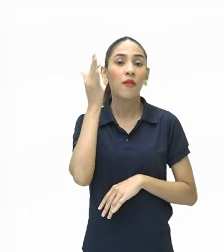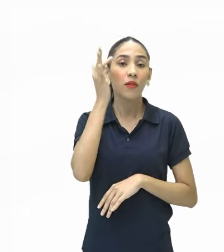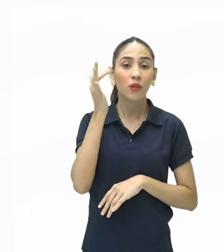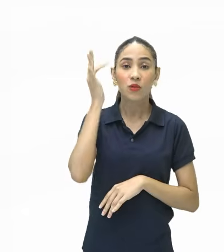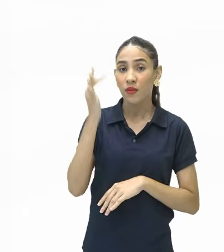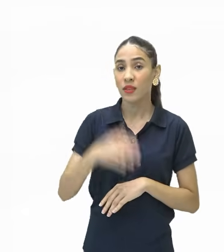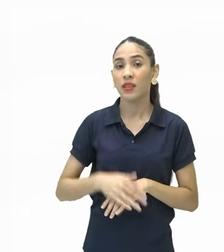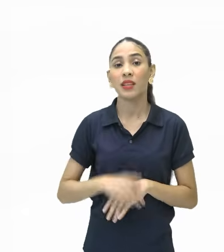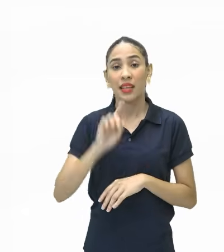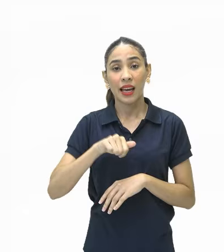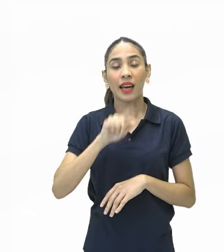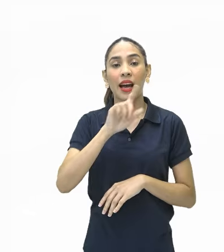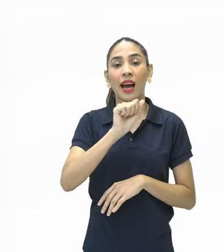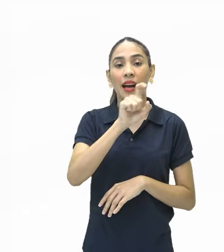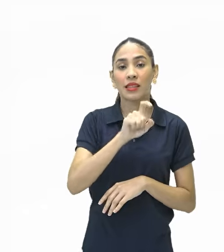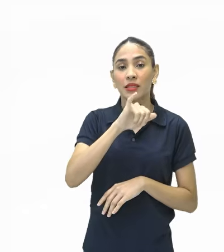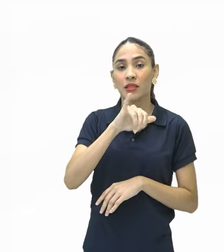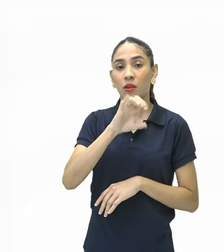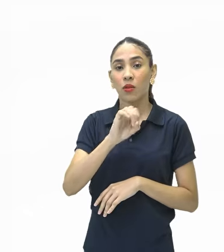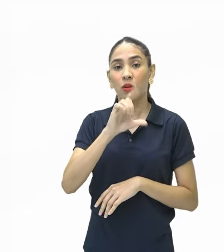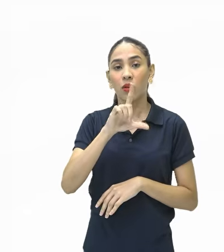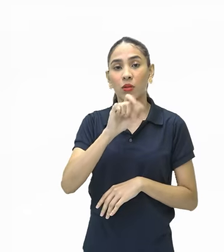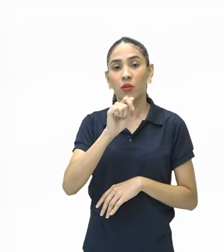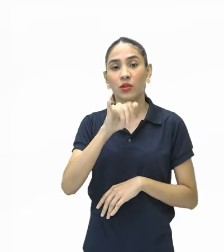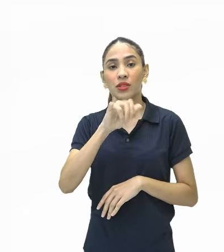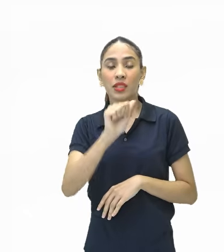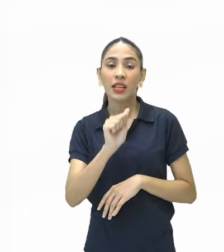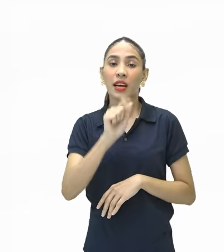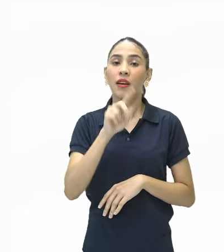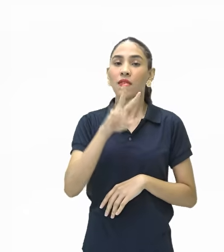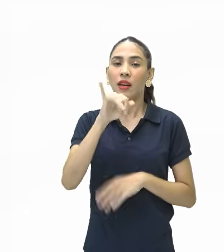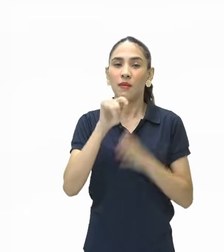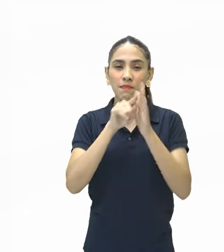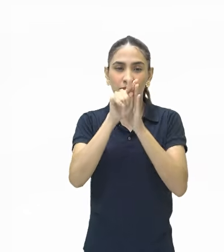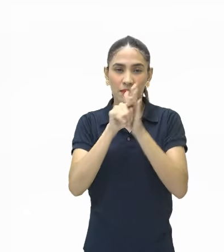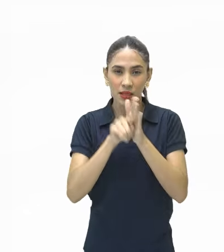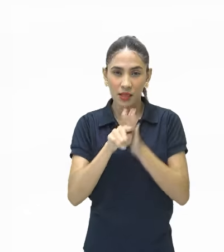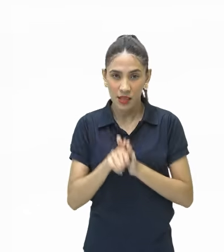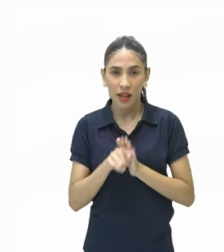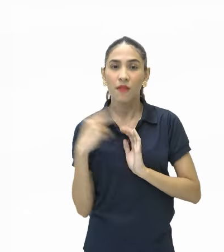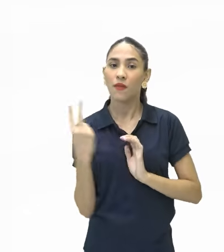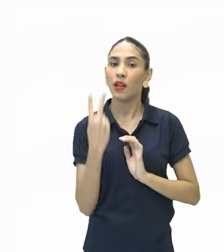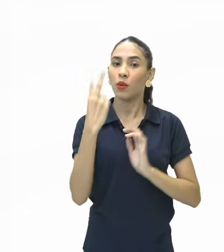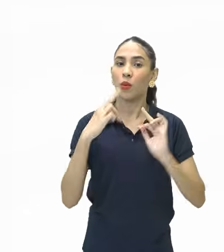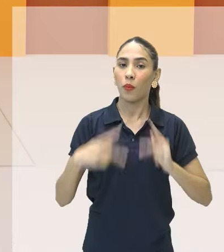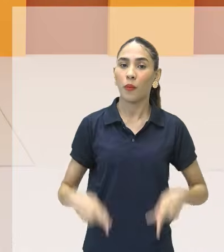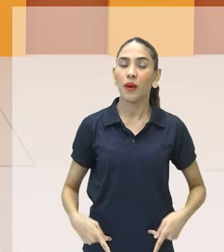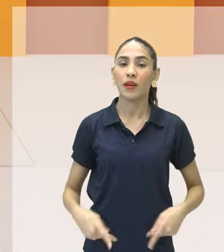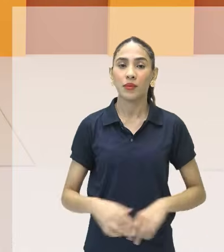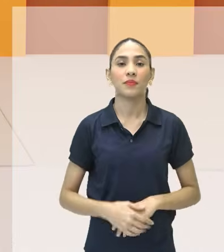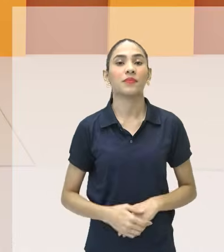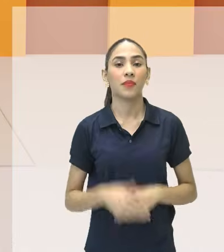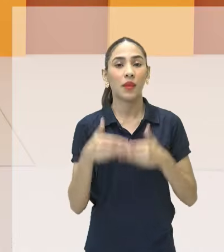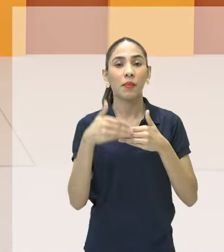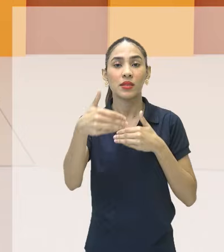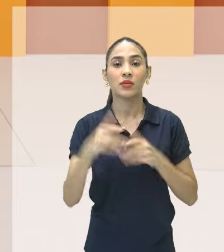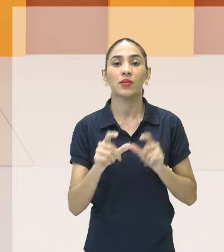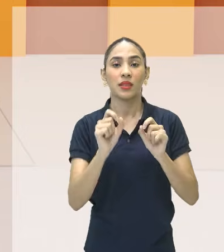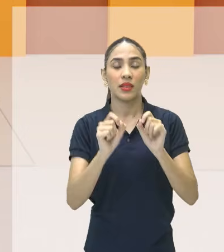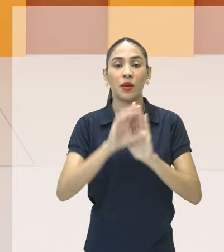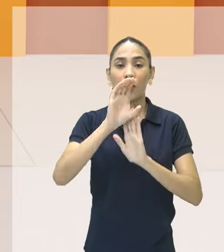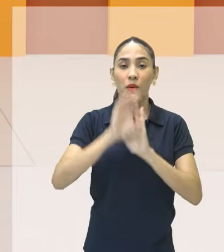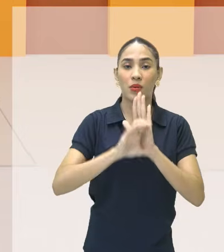filosofia, que é a axiologia, que vai investigar, então, essa questão dos valores humanos. A partir, né,